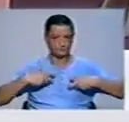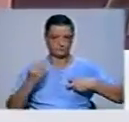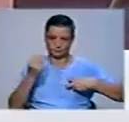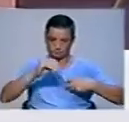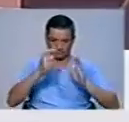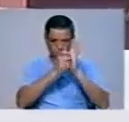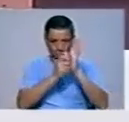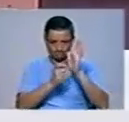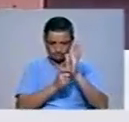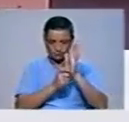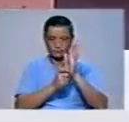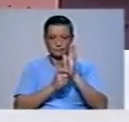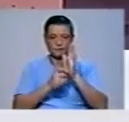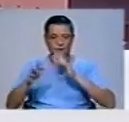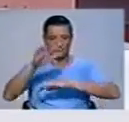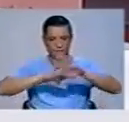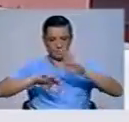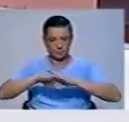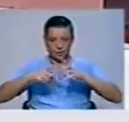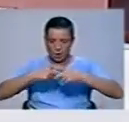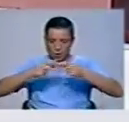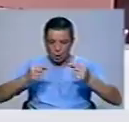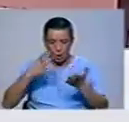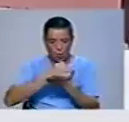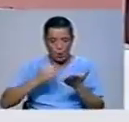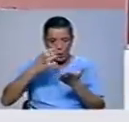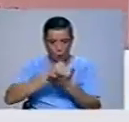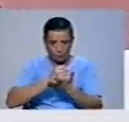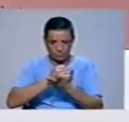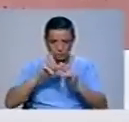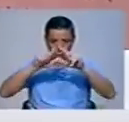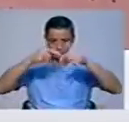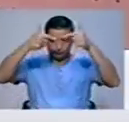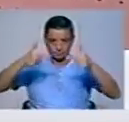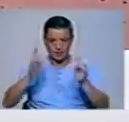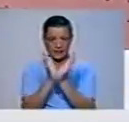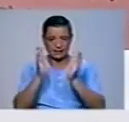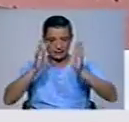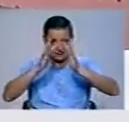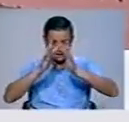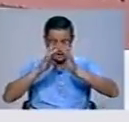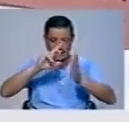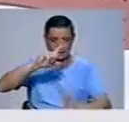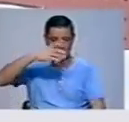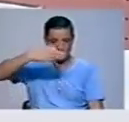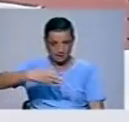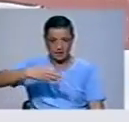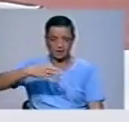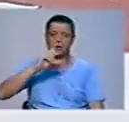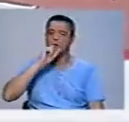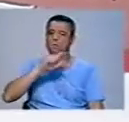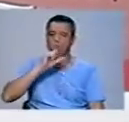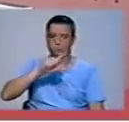consultar a receita se quiser e se quiser fazer os seus rissóis com legumes no nosso site em rtp.pt/praca, ou então pode